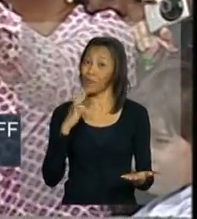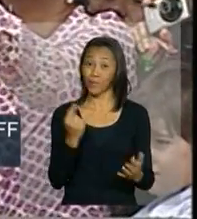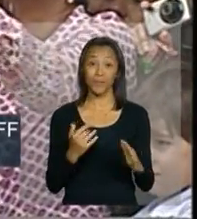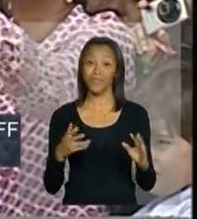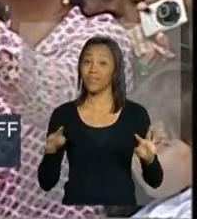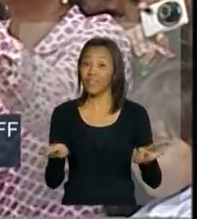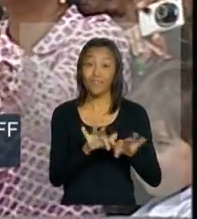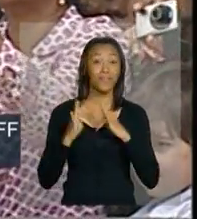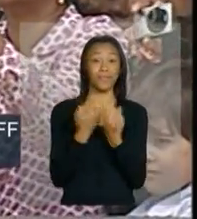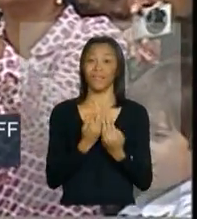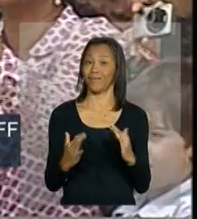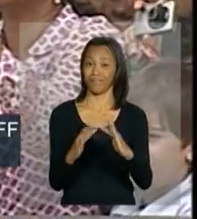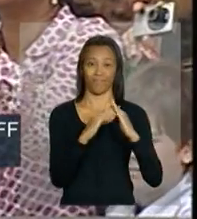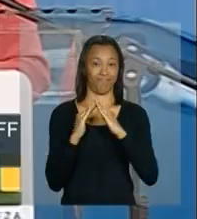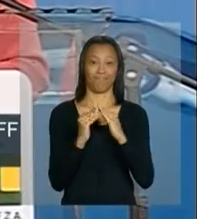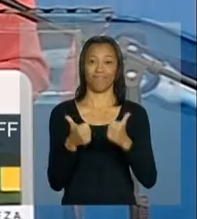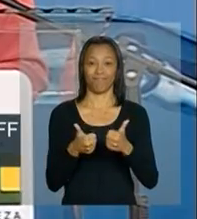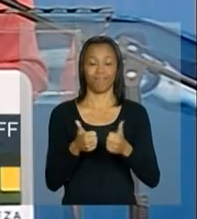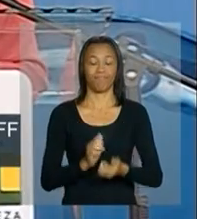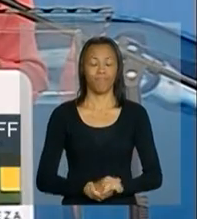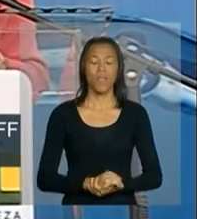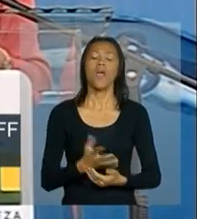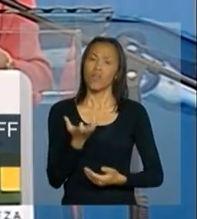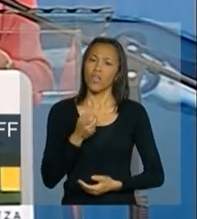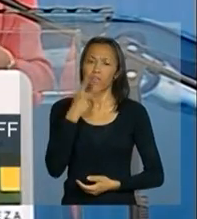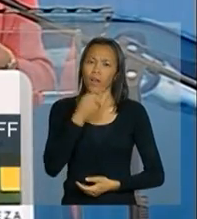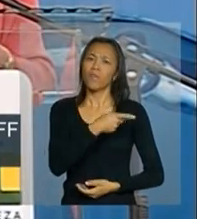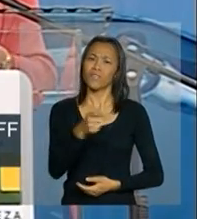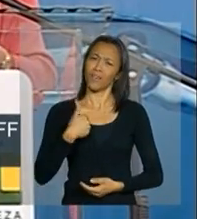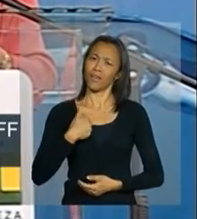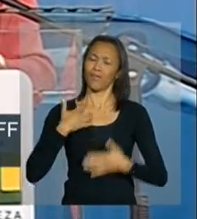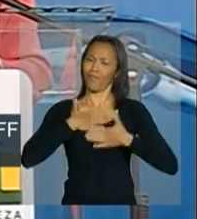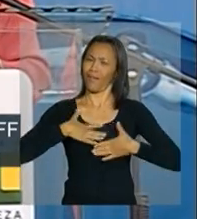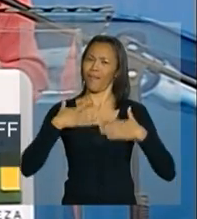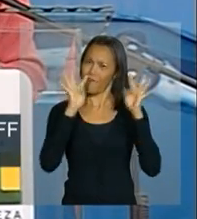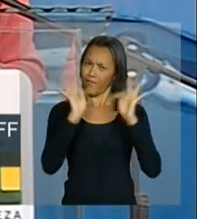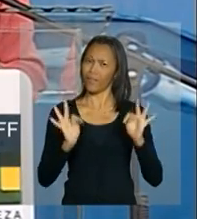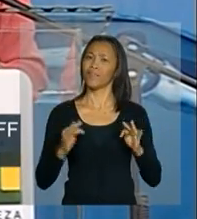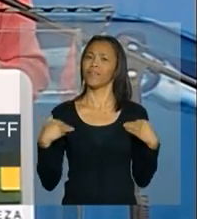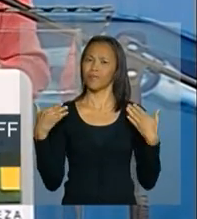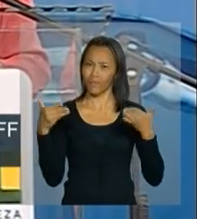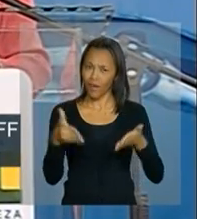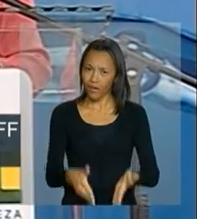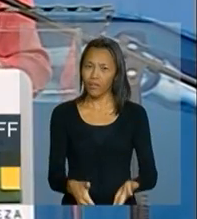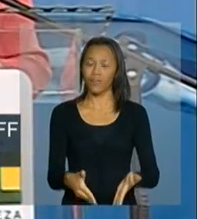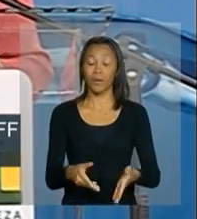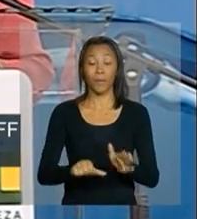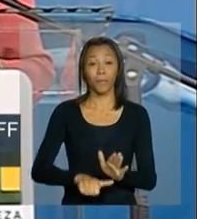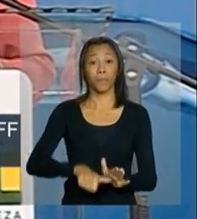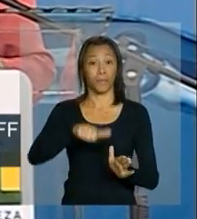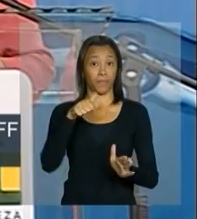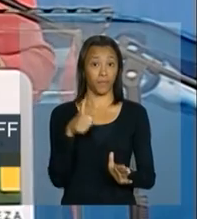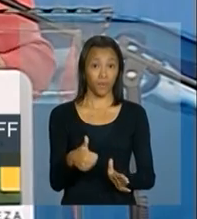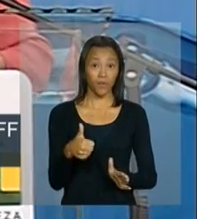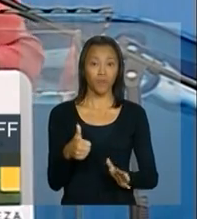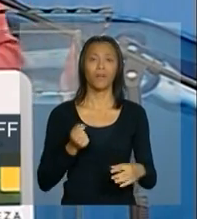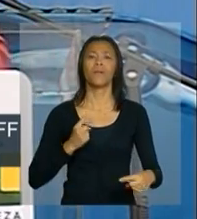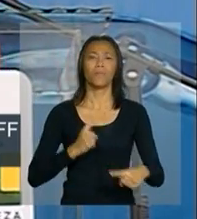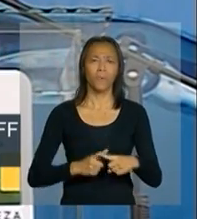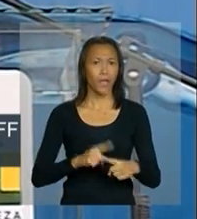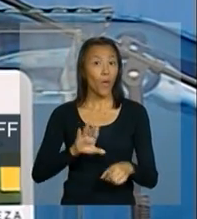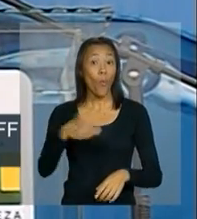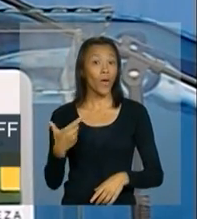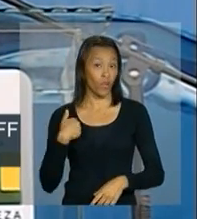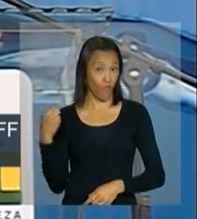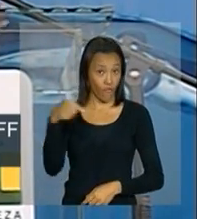casa. Eu queria dizer para vocês que eu estou muito feliz de estar aqui. Primeiro, porque quando eu